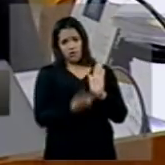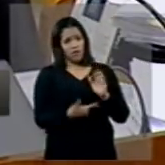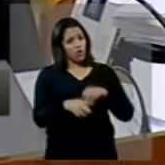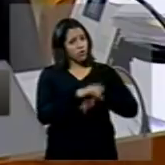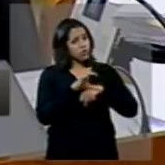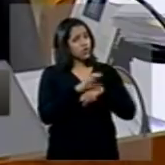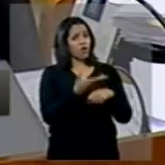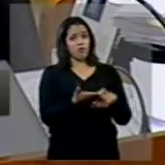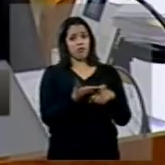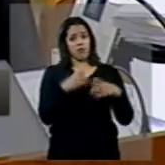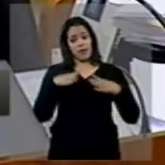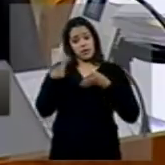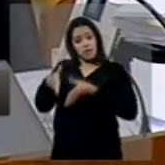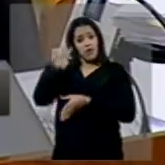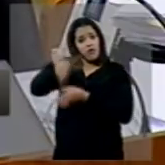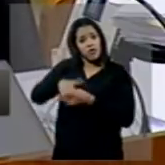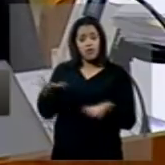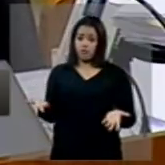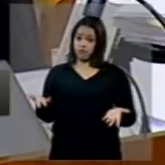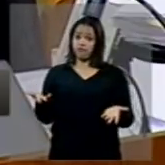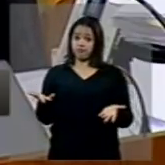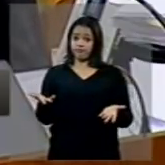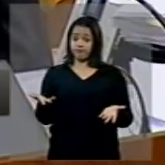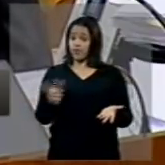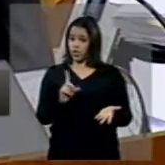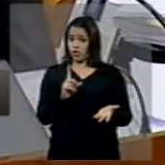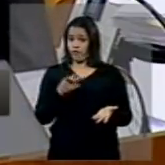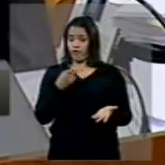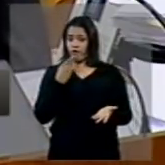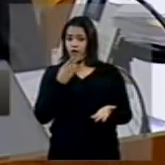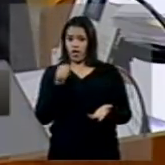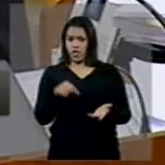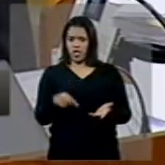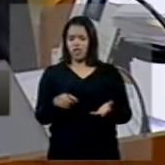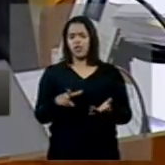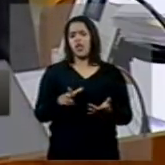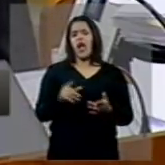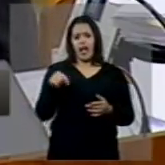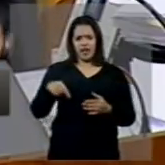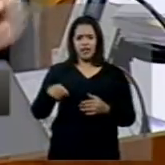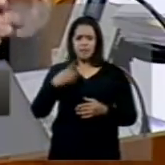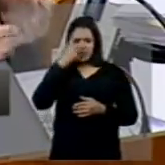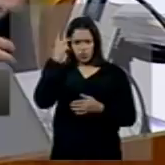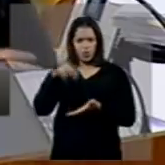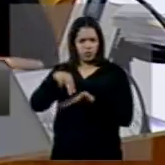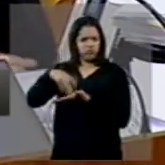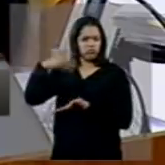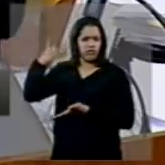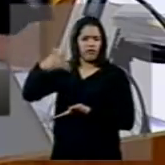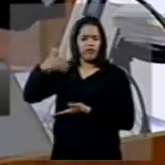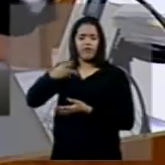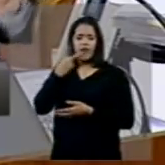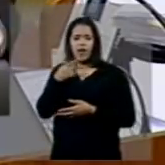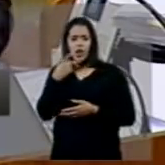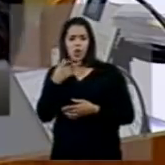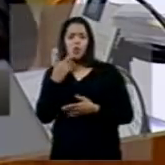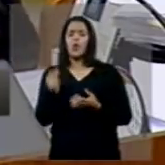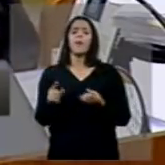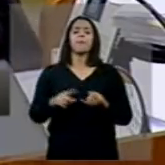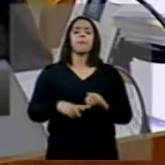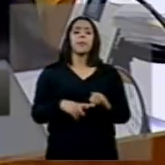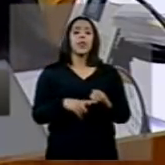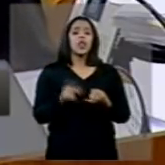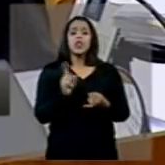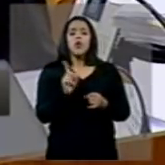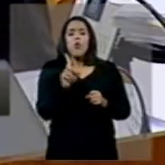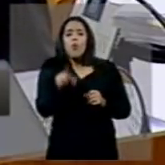para participar. Não se trata aqui, foi levantado também da tribuna e nos memoriais e na própria ação, não